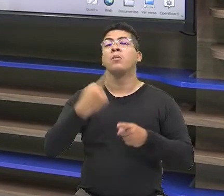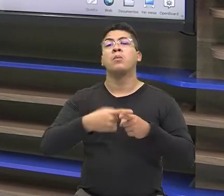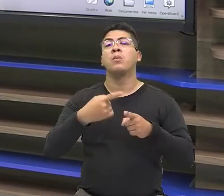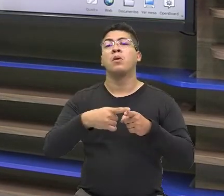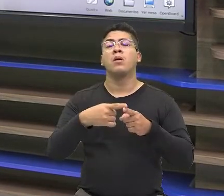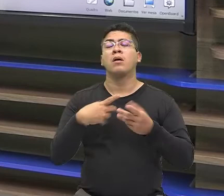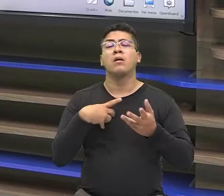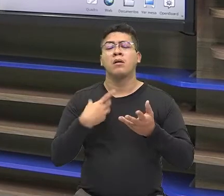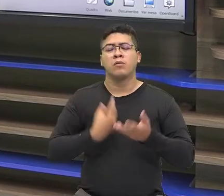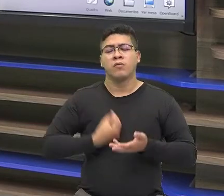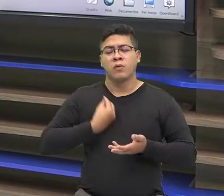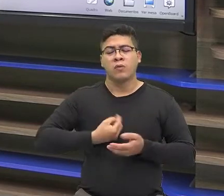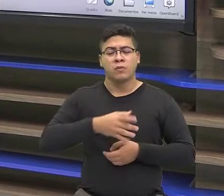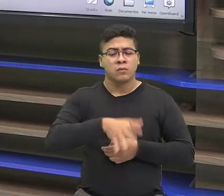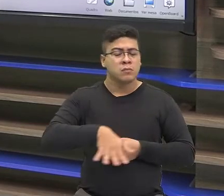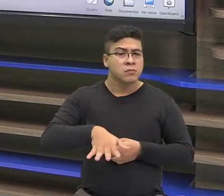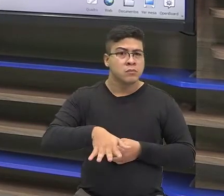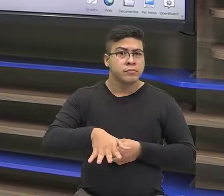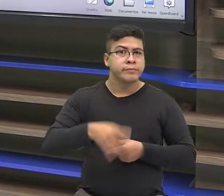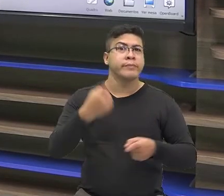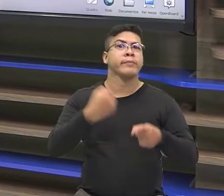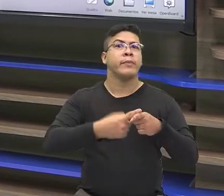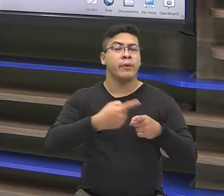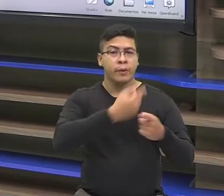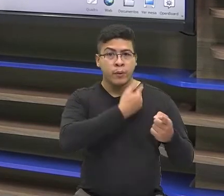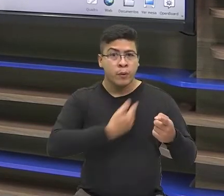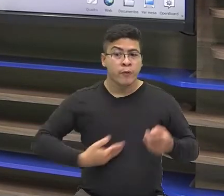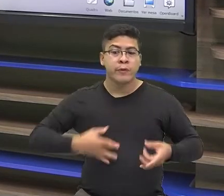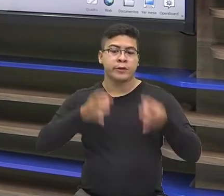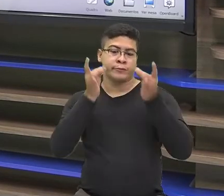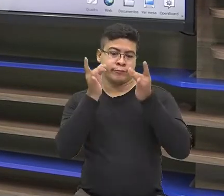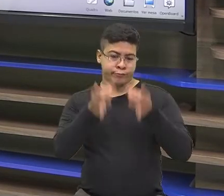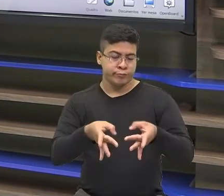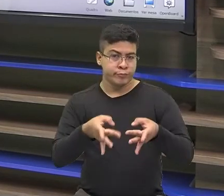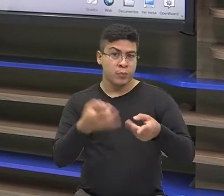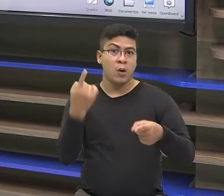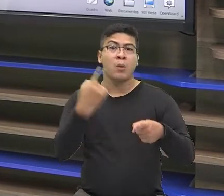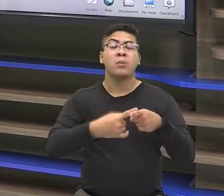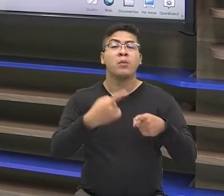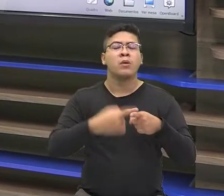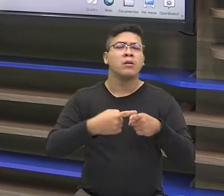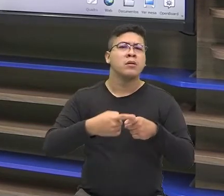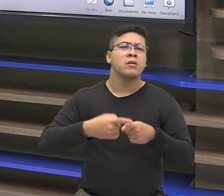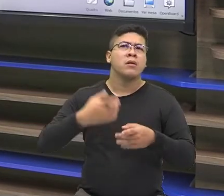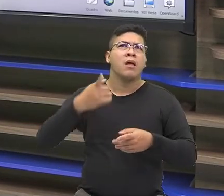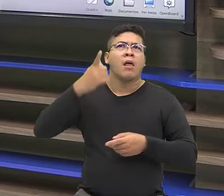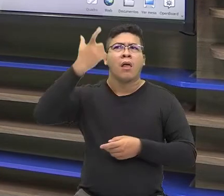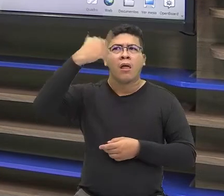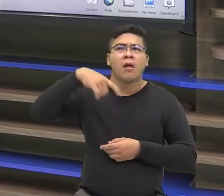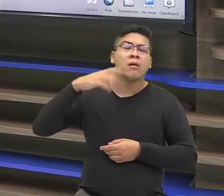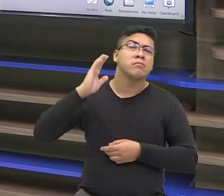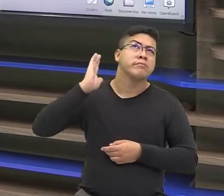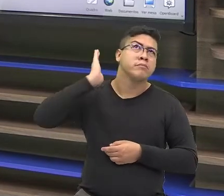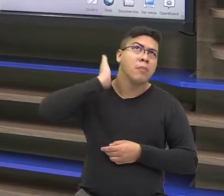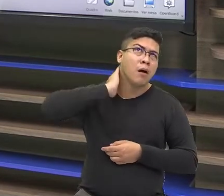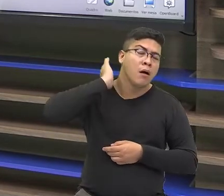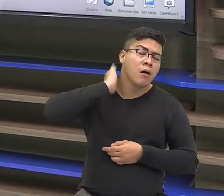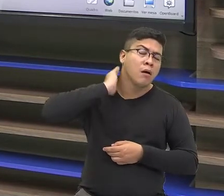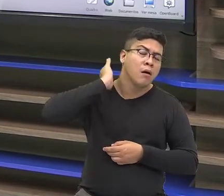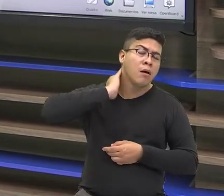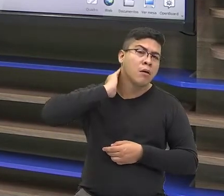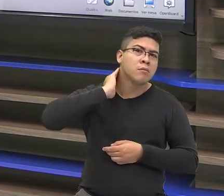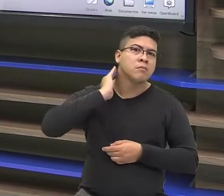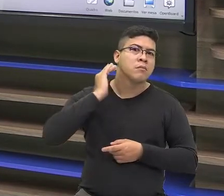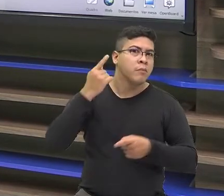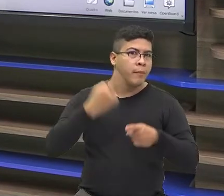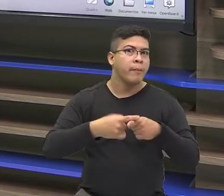do Estado. Por que ele é um ser preguiçoso? Porque o Estado não dá saúde a ele, porque ele tem